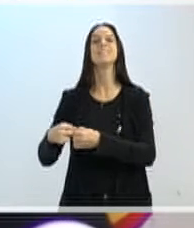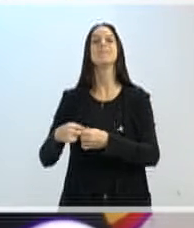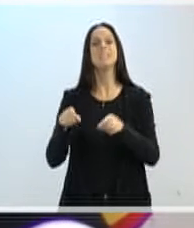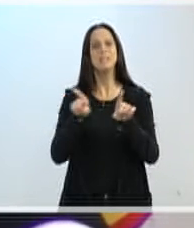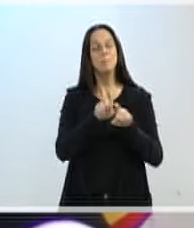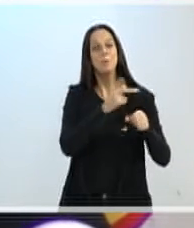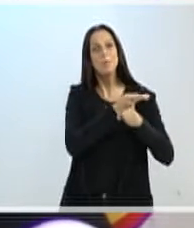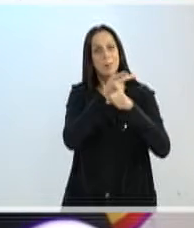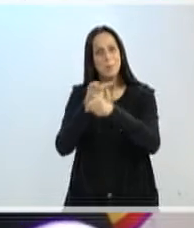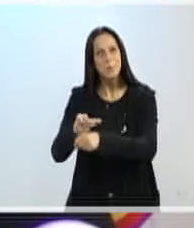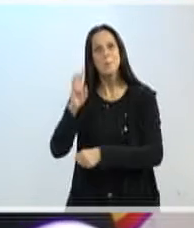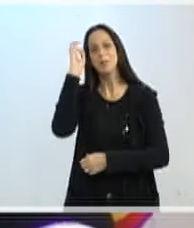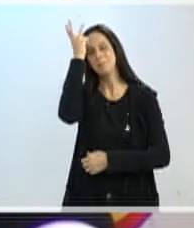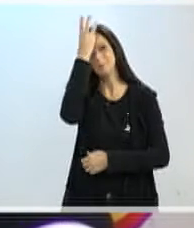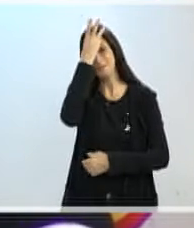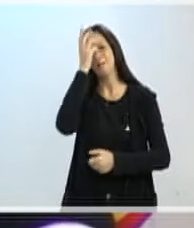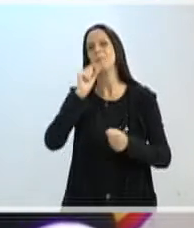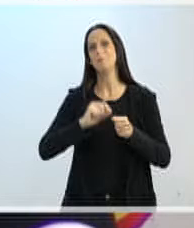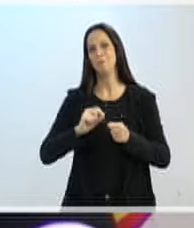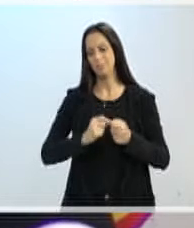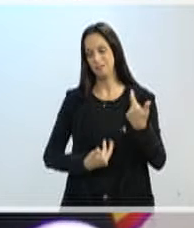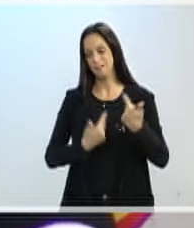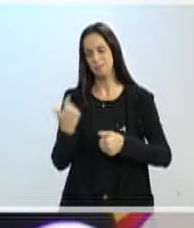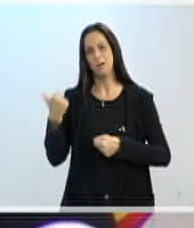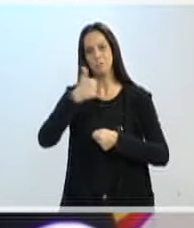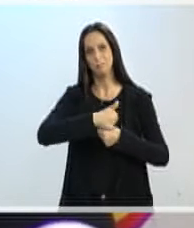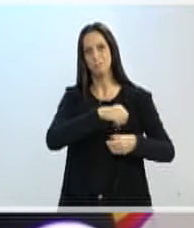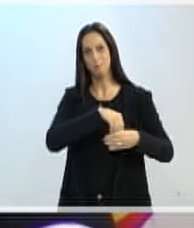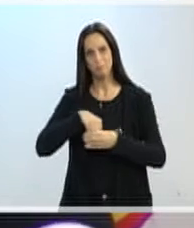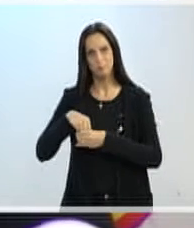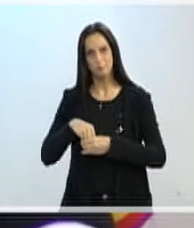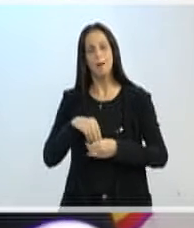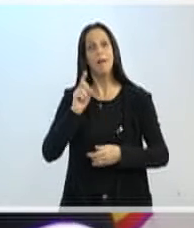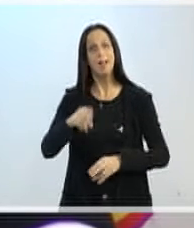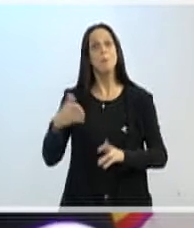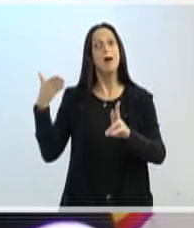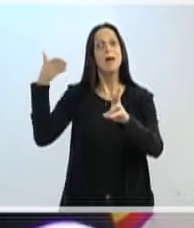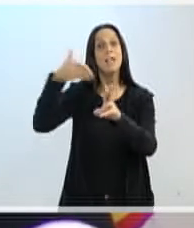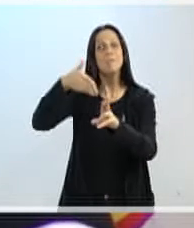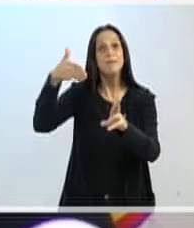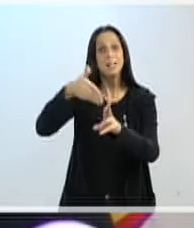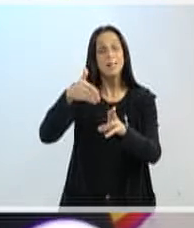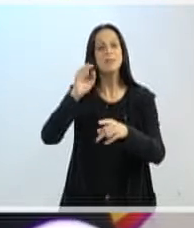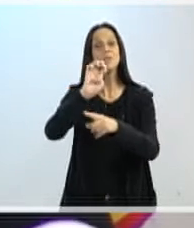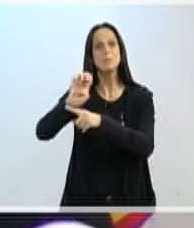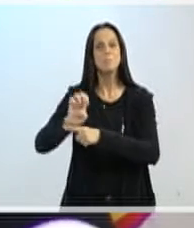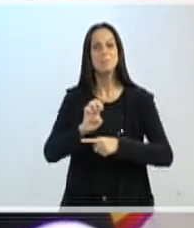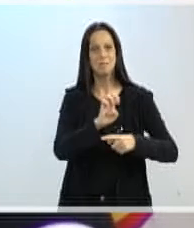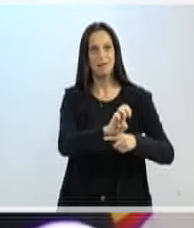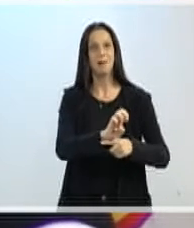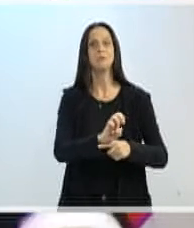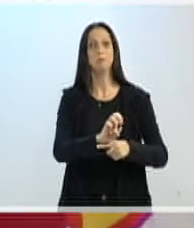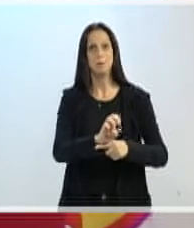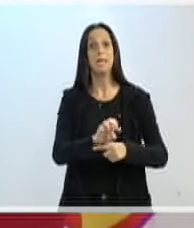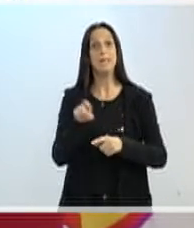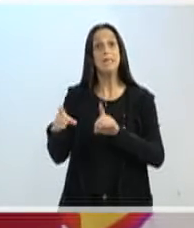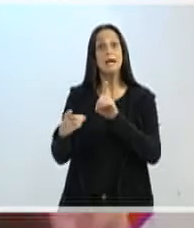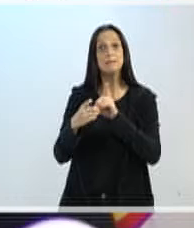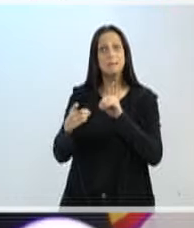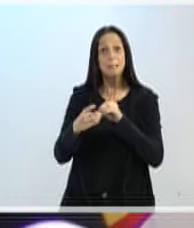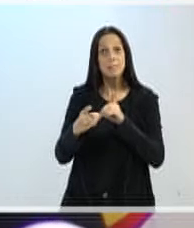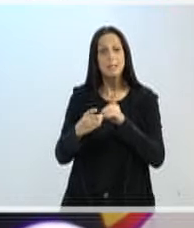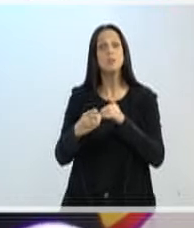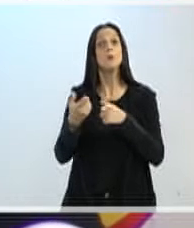Hospital Santa Isabel é um ponto de referência estadual, capaz de atender os casos mais complexos. Ou